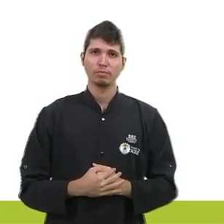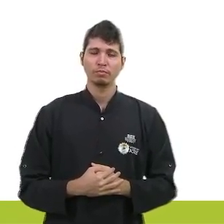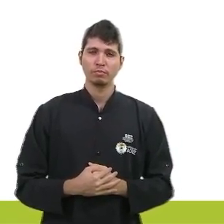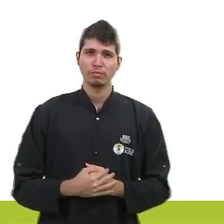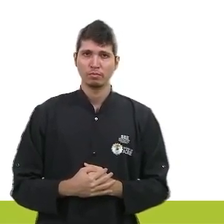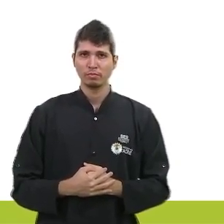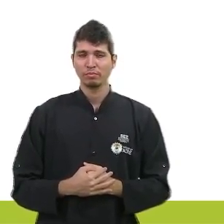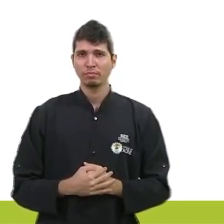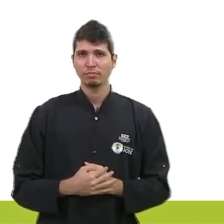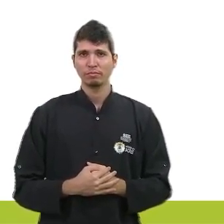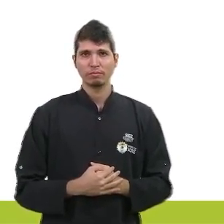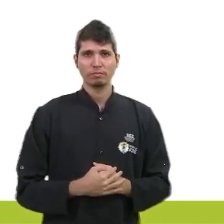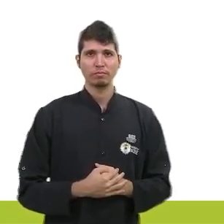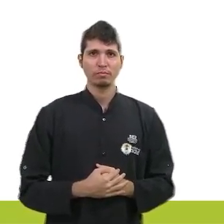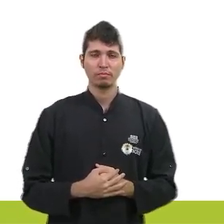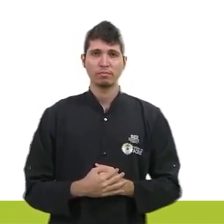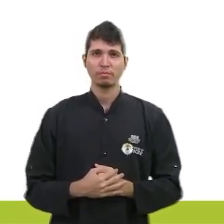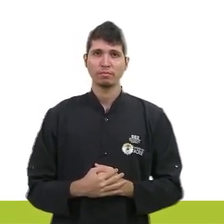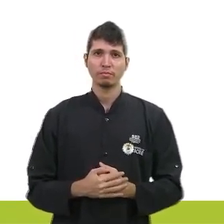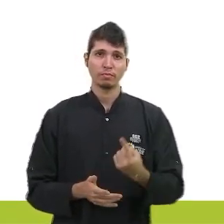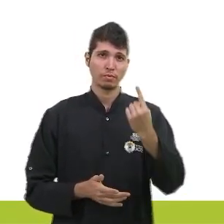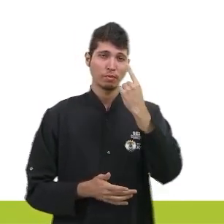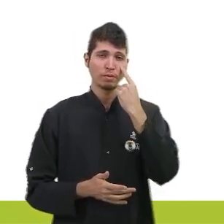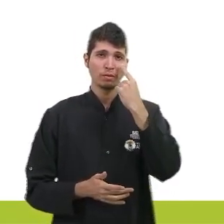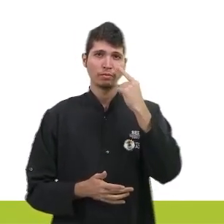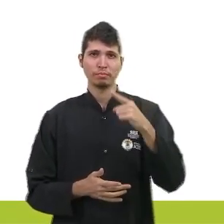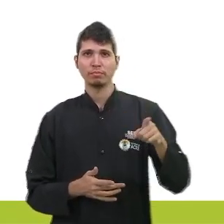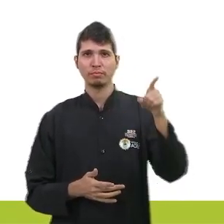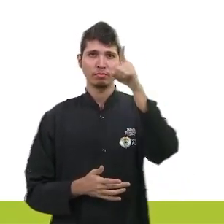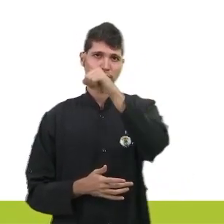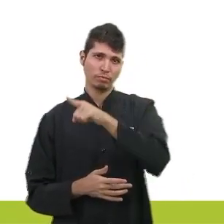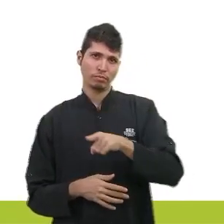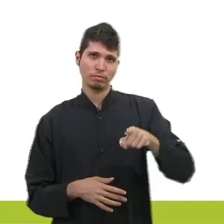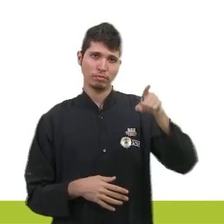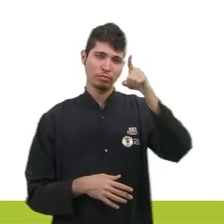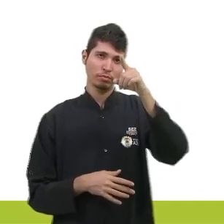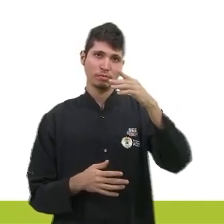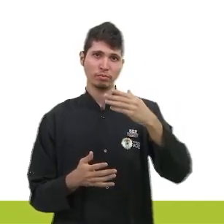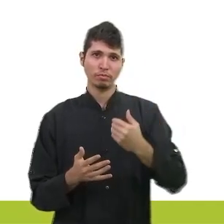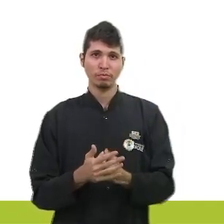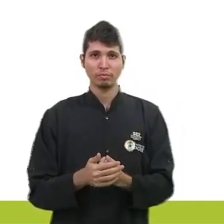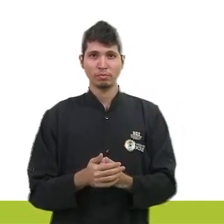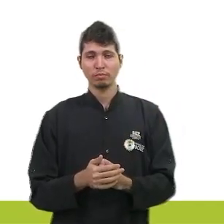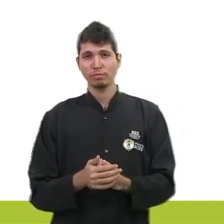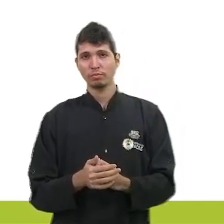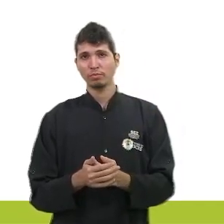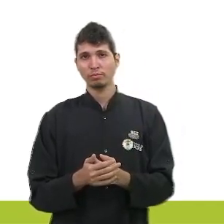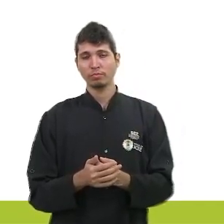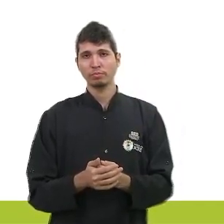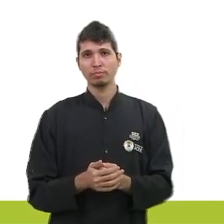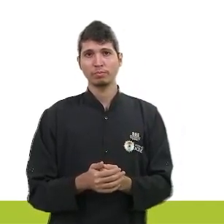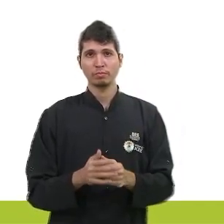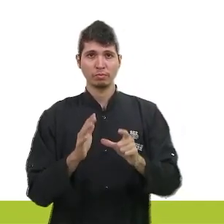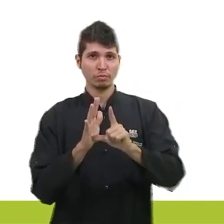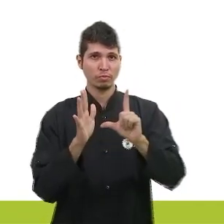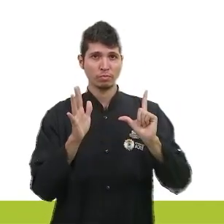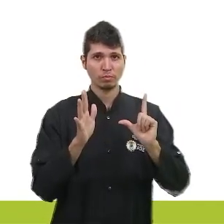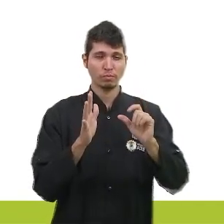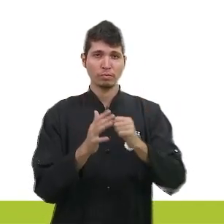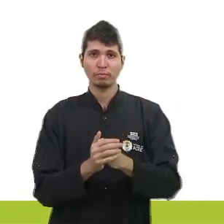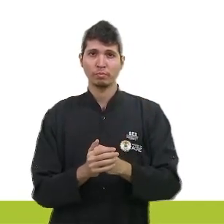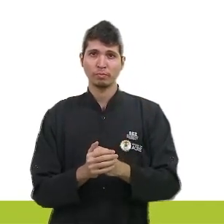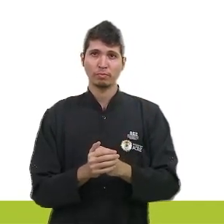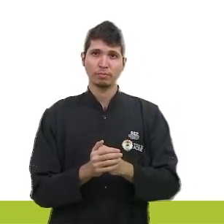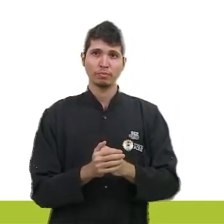Veja o seguinte, considere uma circunferência trigonométrica, como nós fizemos anteriormente. Considere o